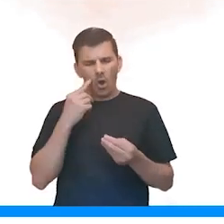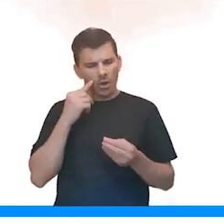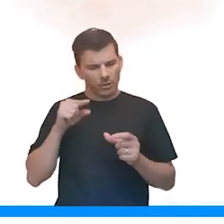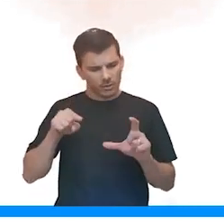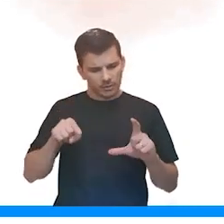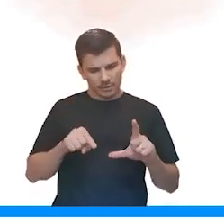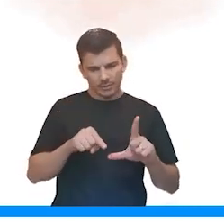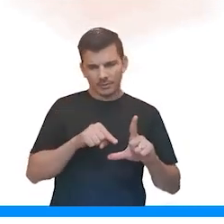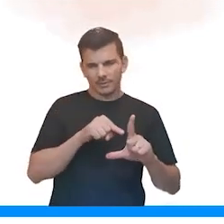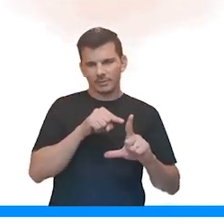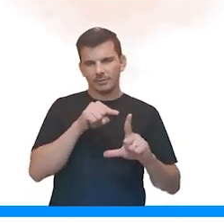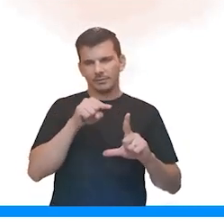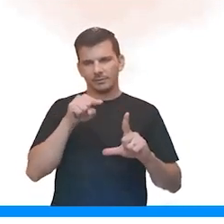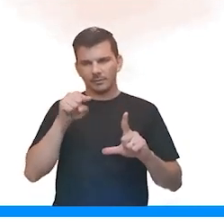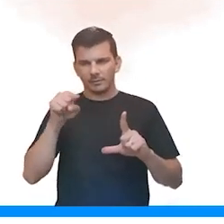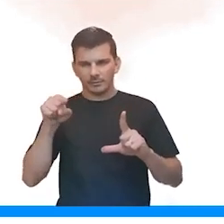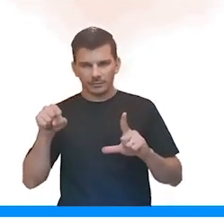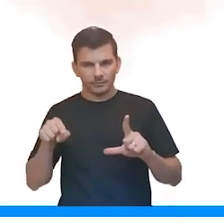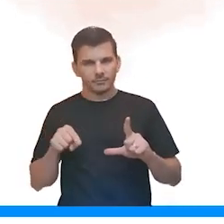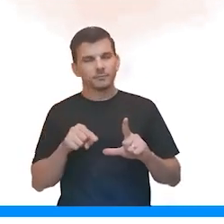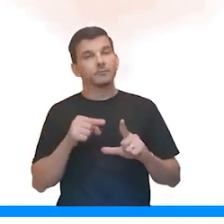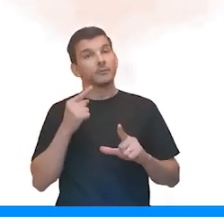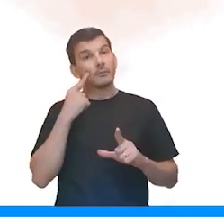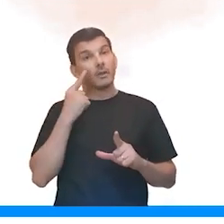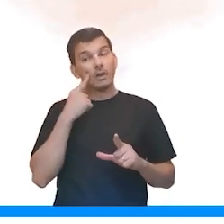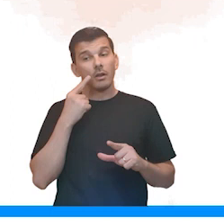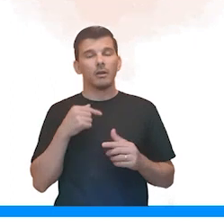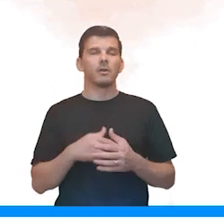Olha só, olha o sentido de movimento